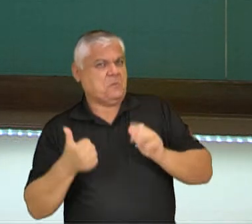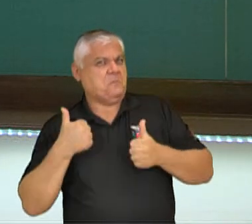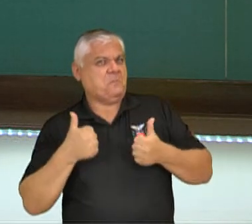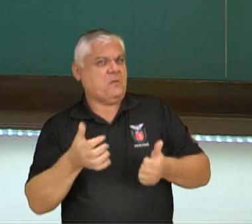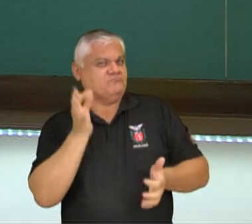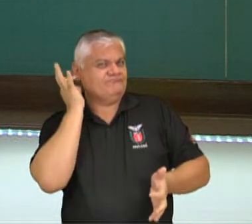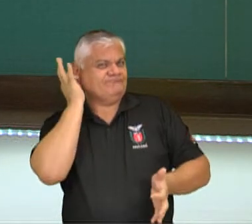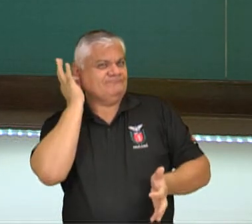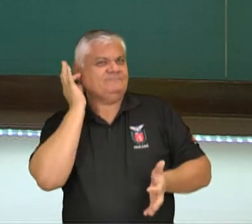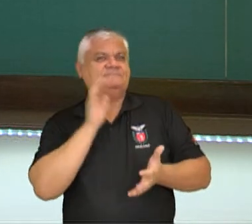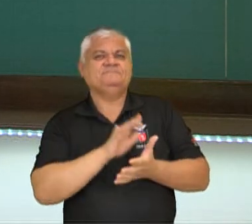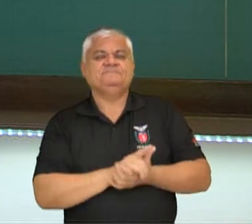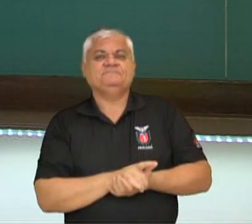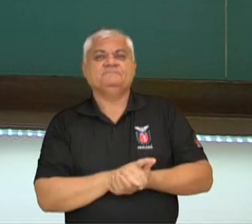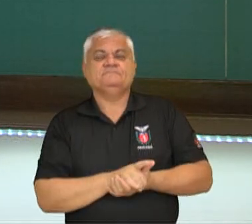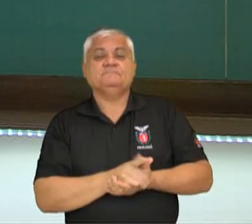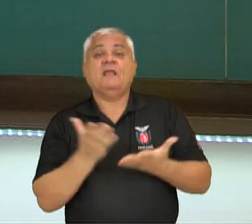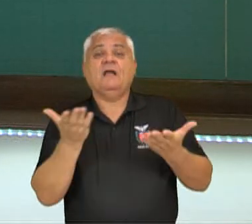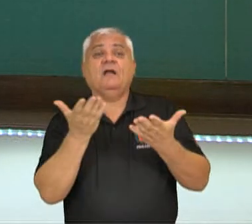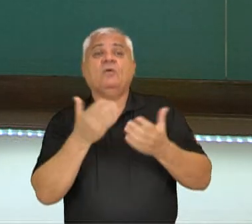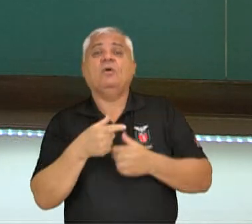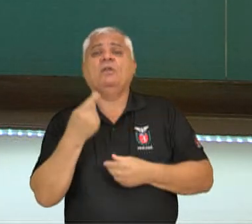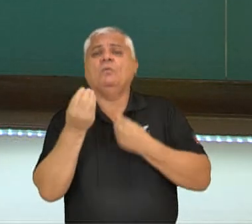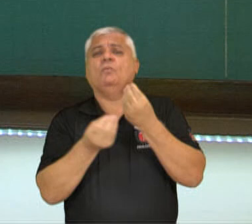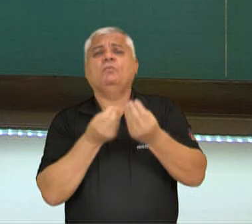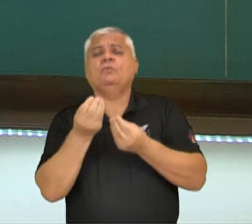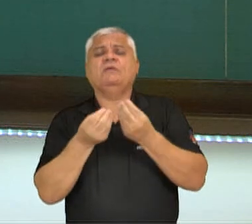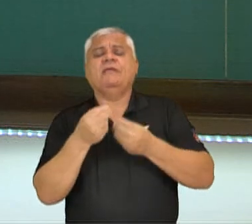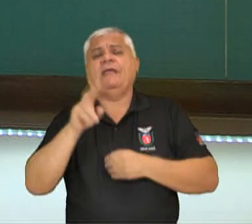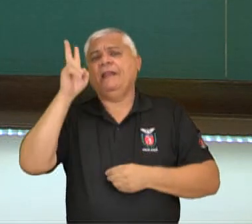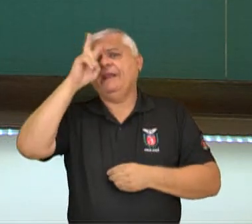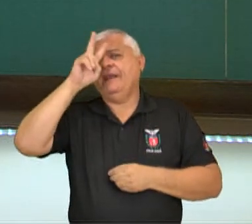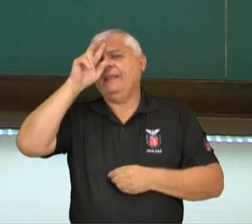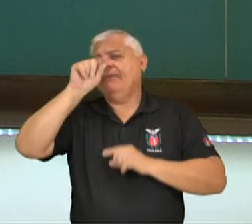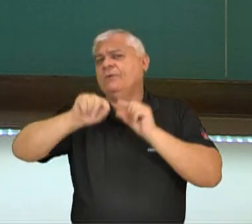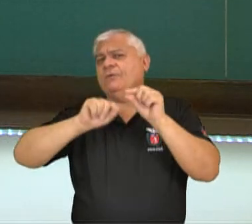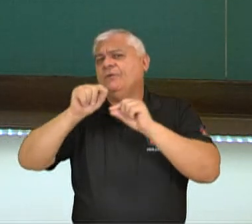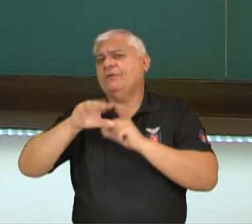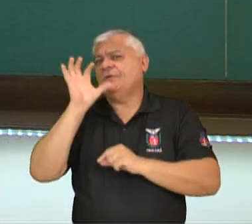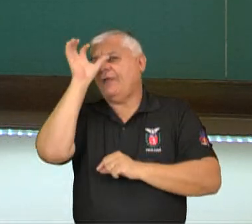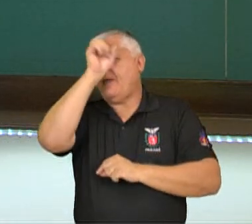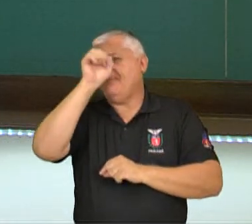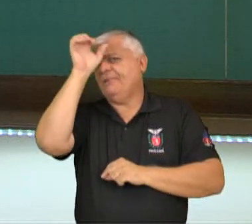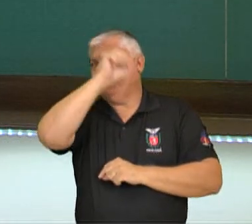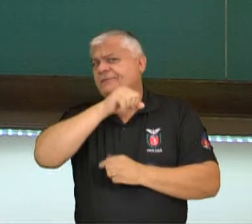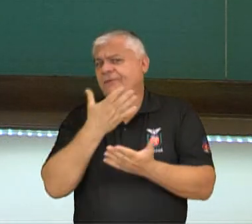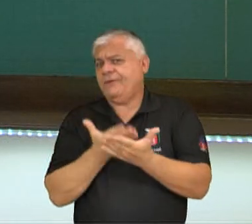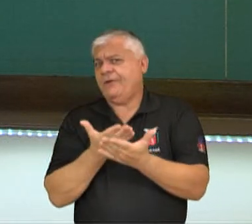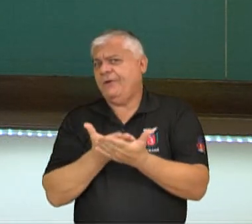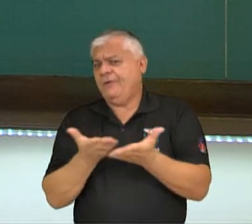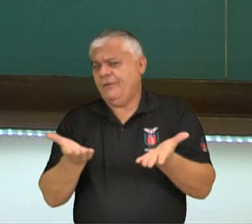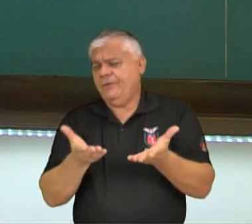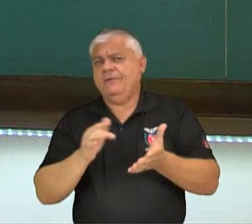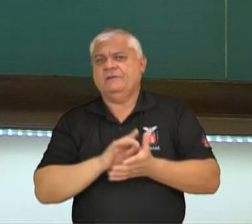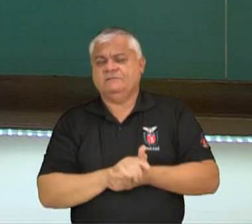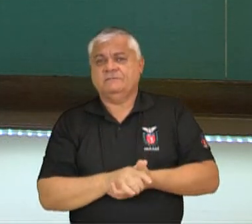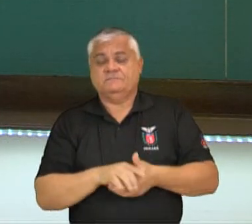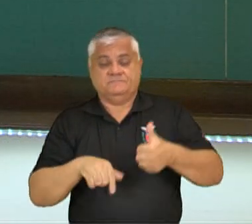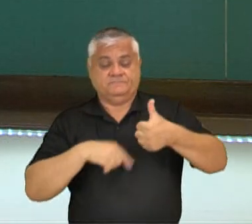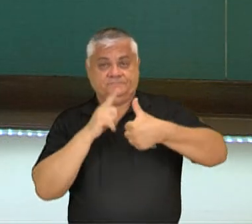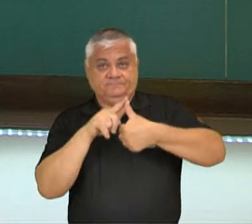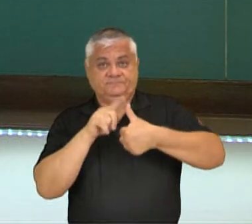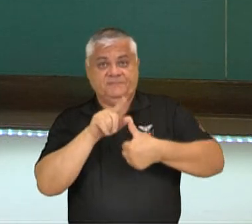bom, tá? Agora, revisando então, pessoal, vamos lembrar um pouquinho do que nós vimos nesse nosso vídeo de hoje.